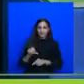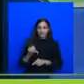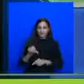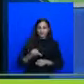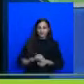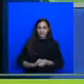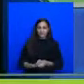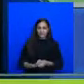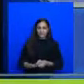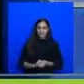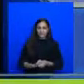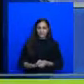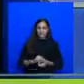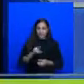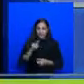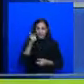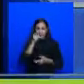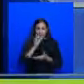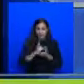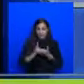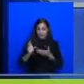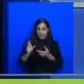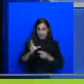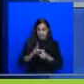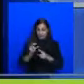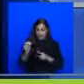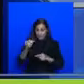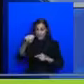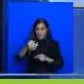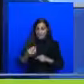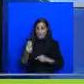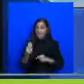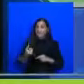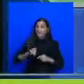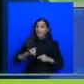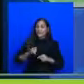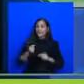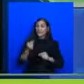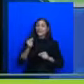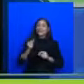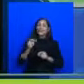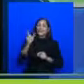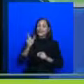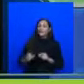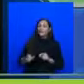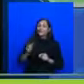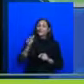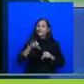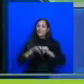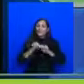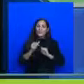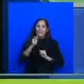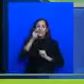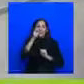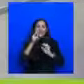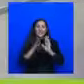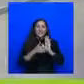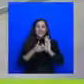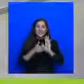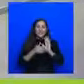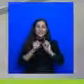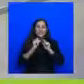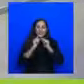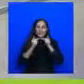9. Você ganha prêmio a partir de 3 acertos no Super 7, hein? Fique de olho na sua aposta e boa